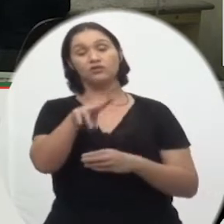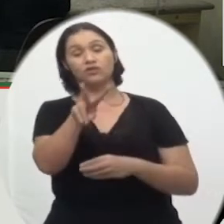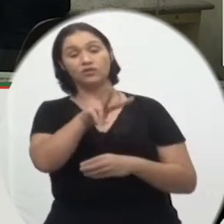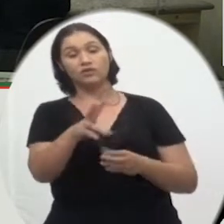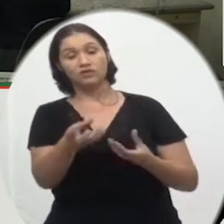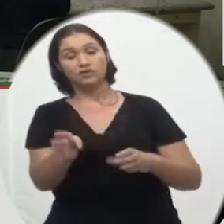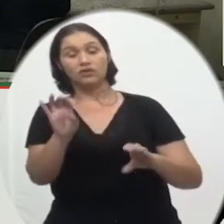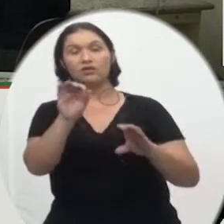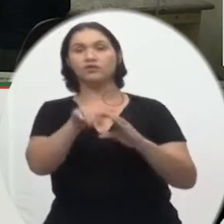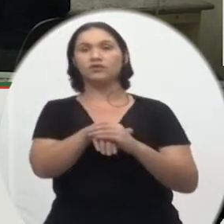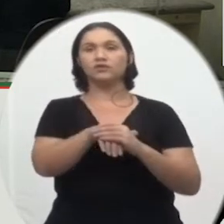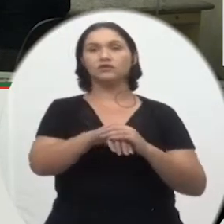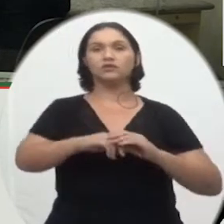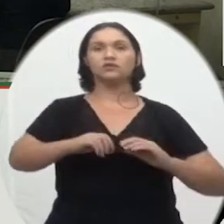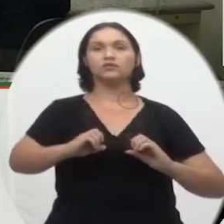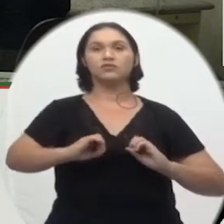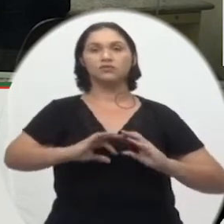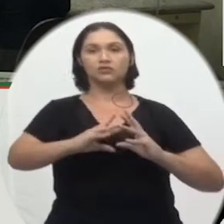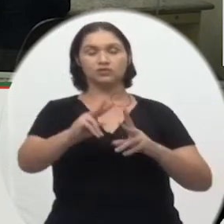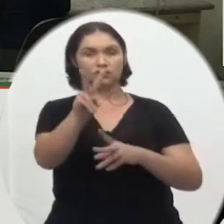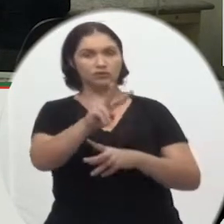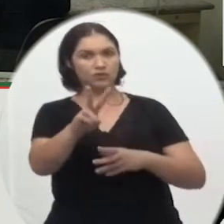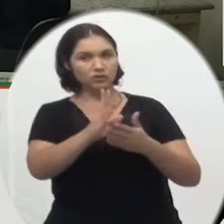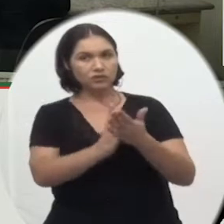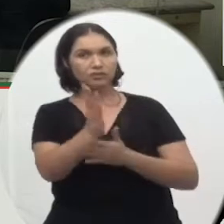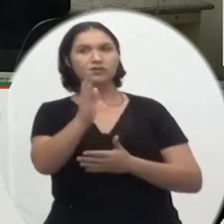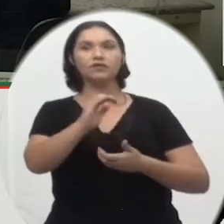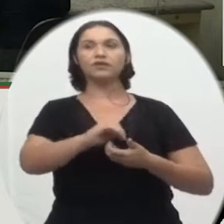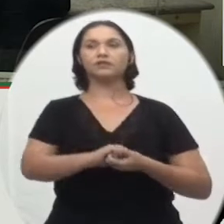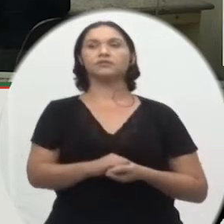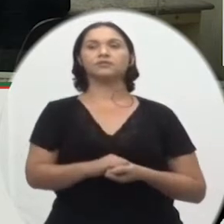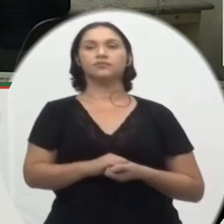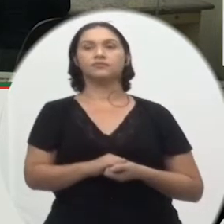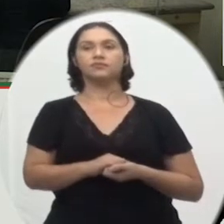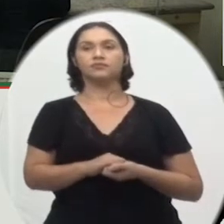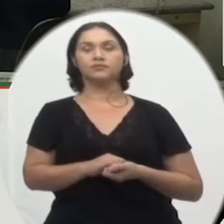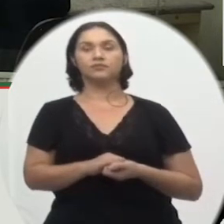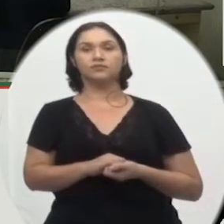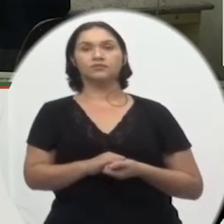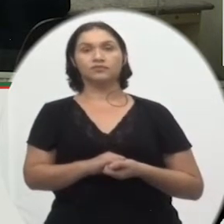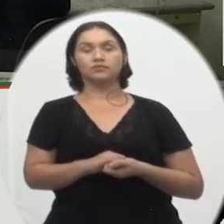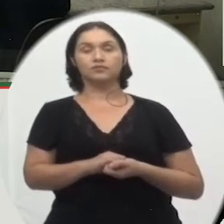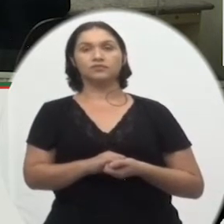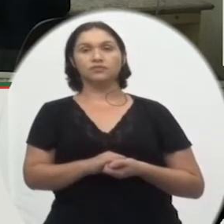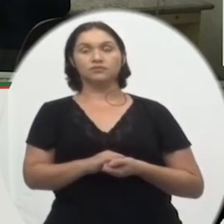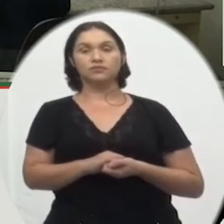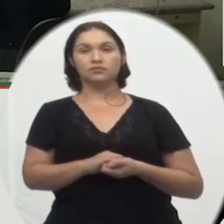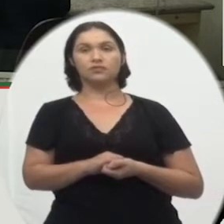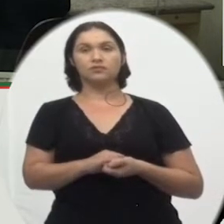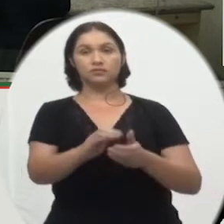favoráveis permaneçam como estão, os contrários se manifestem. Aprovado por unanimidade.